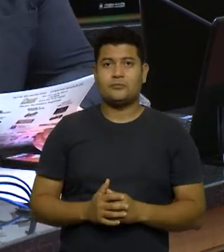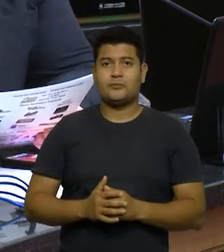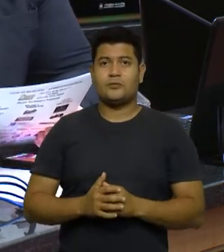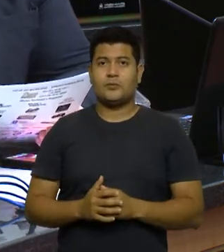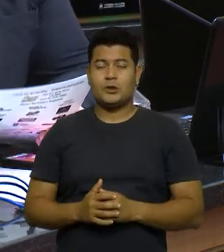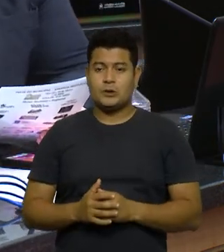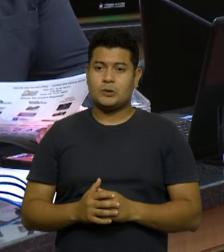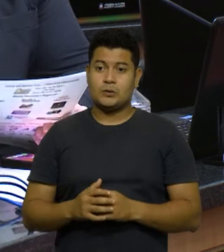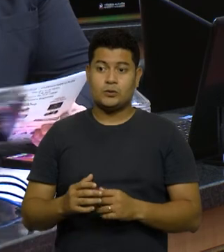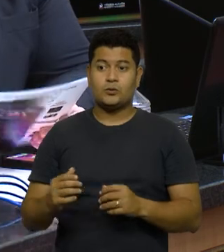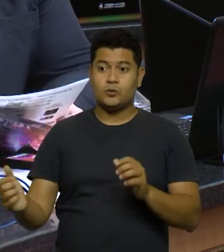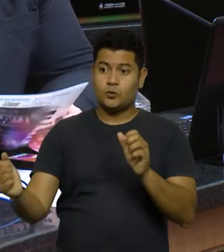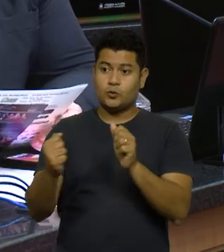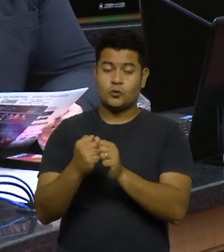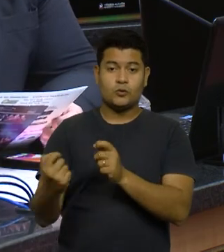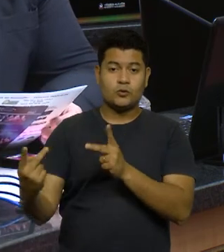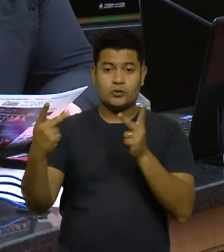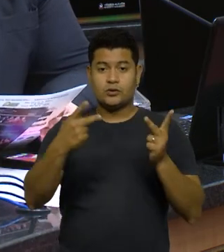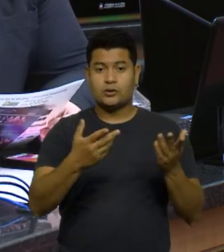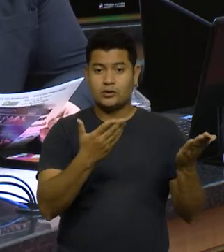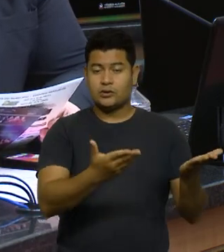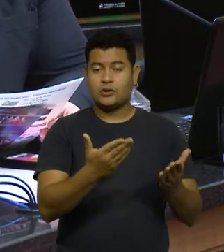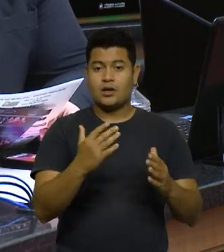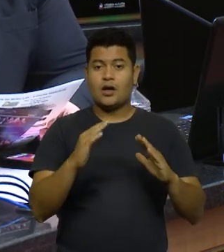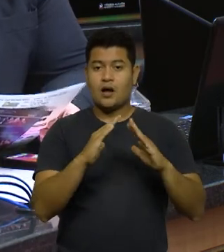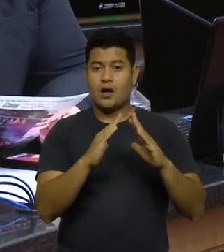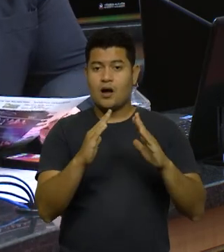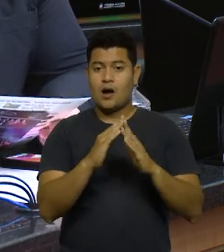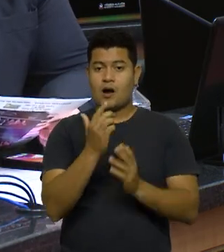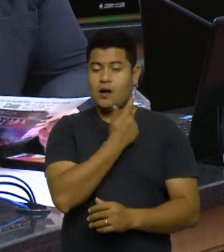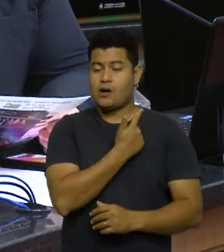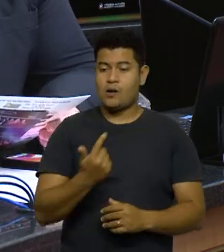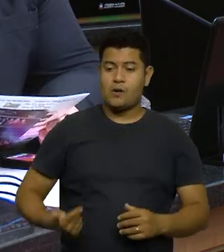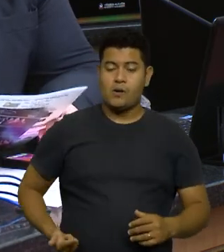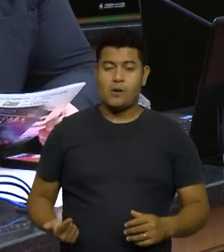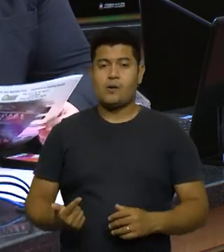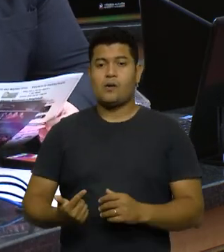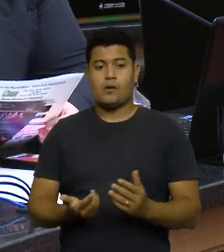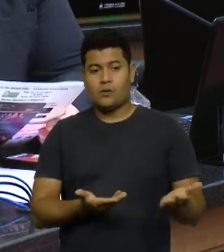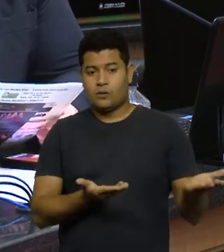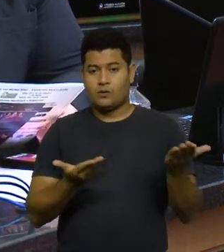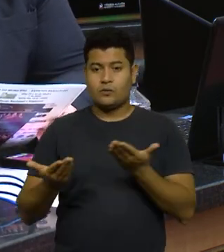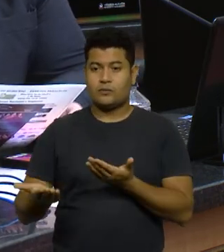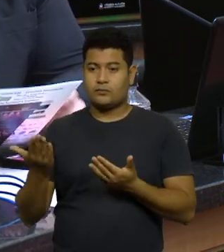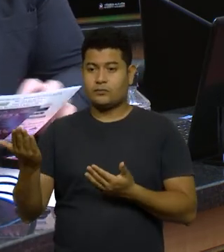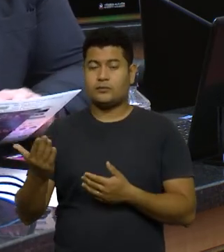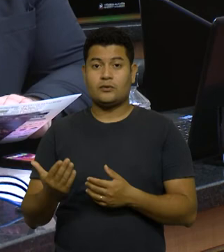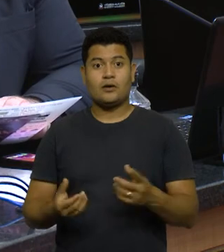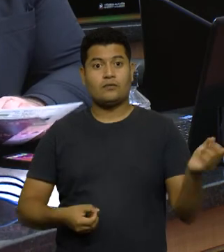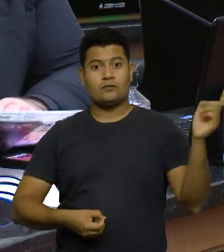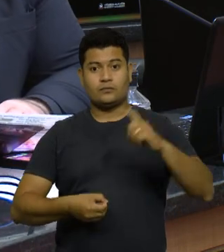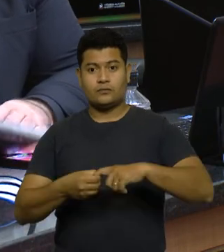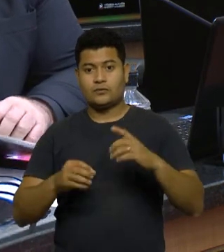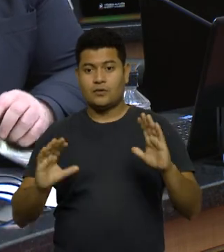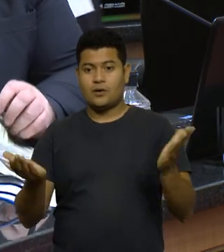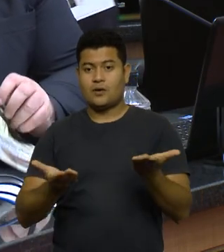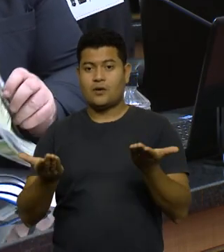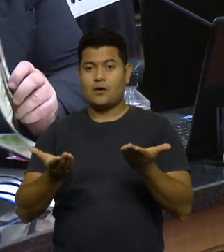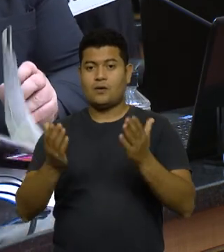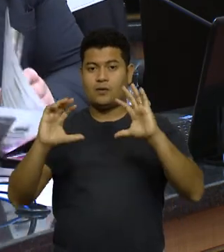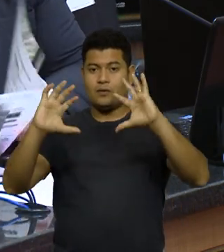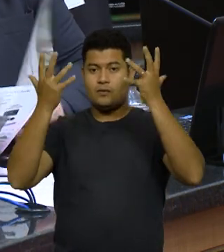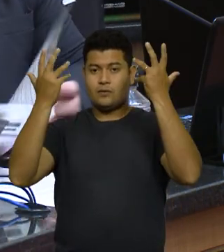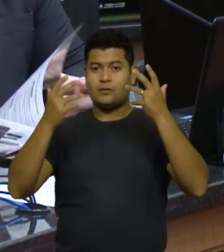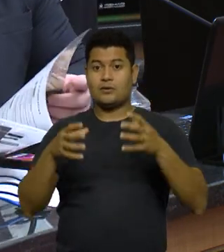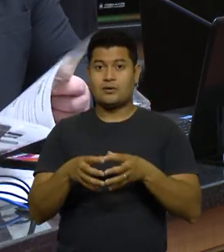ao governador. E, como o deputado Sareta falou, nós tivemos a volta das nossas festas, tivemos uma grande festa